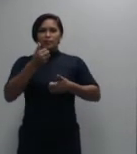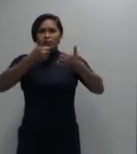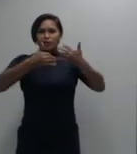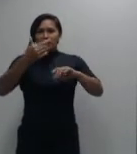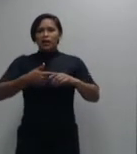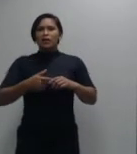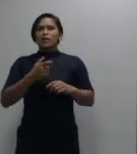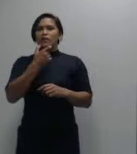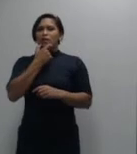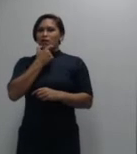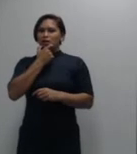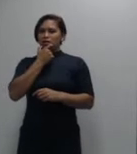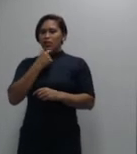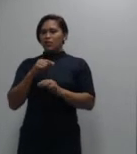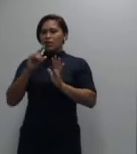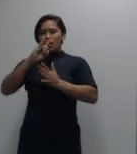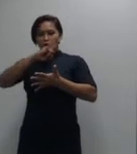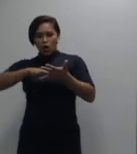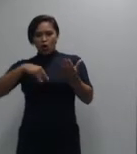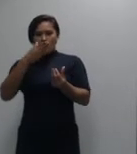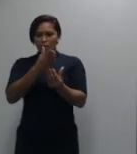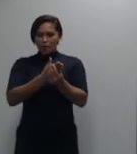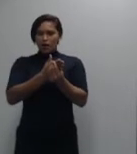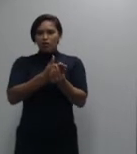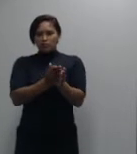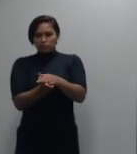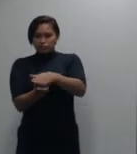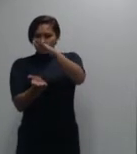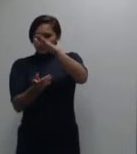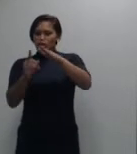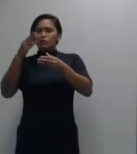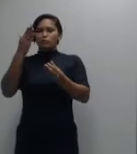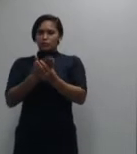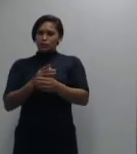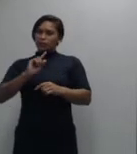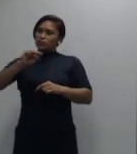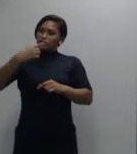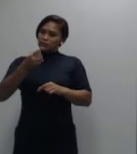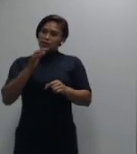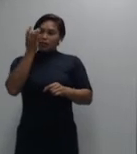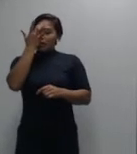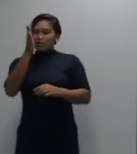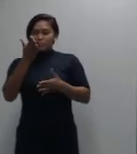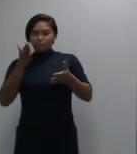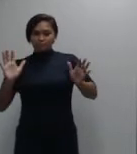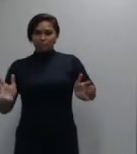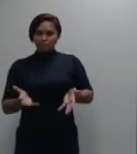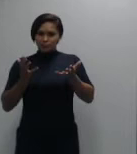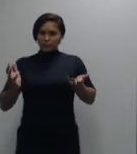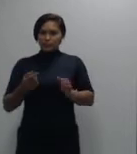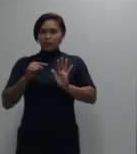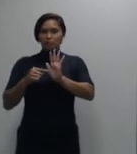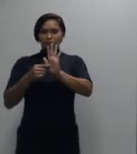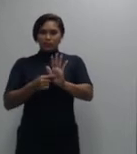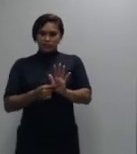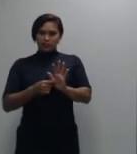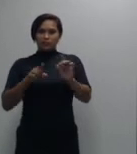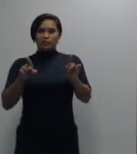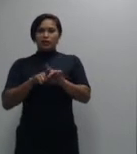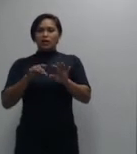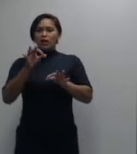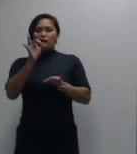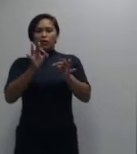Inglaterra essa documentação usadas de abdução processamento e depois em Face das manifestações que foram apresentadas a